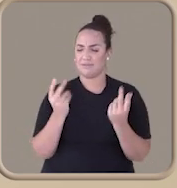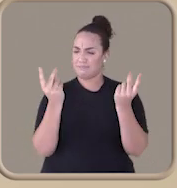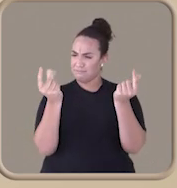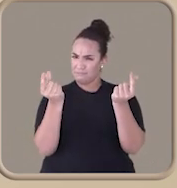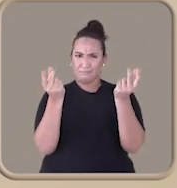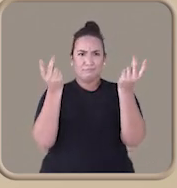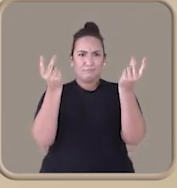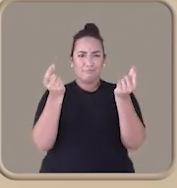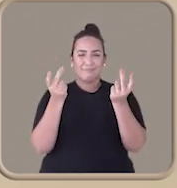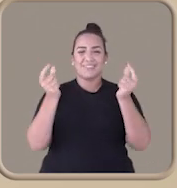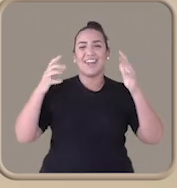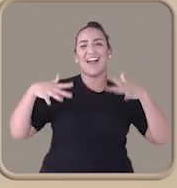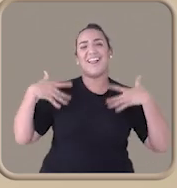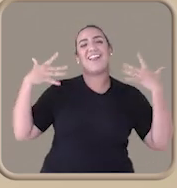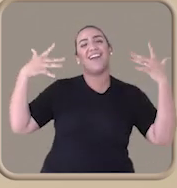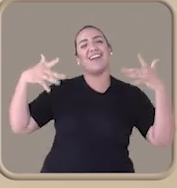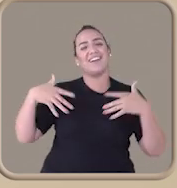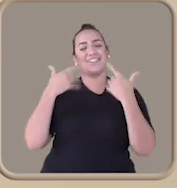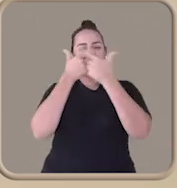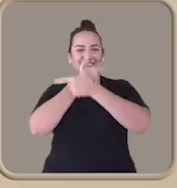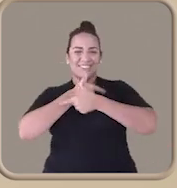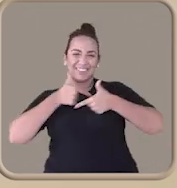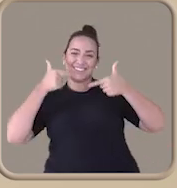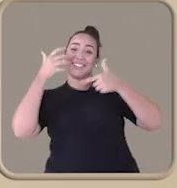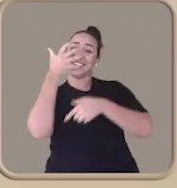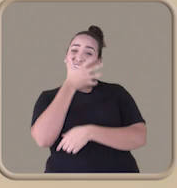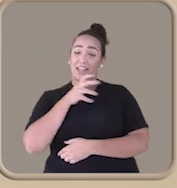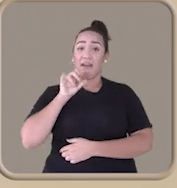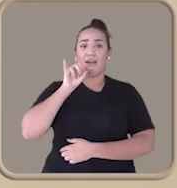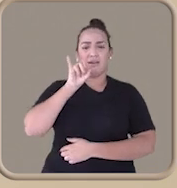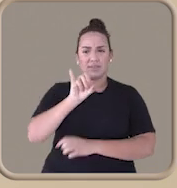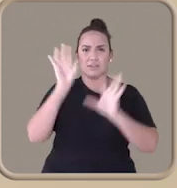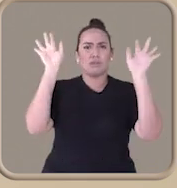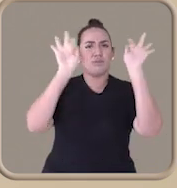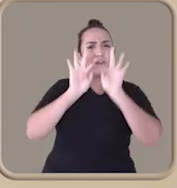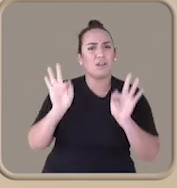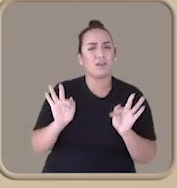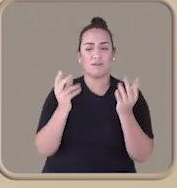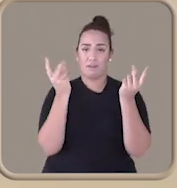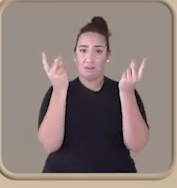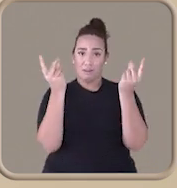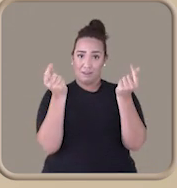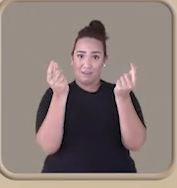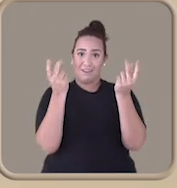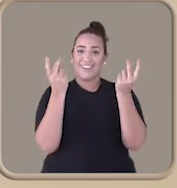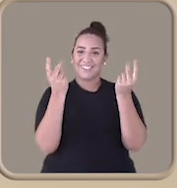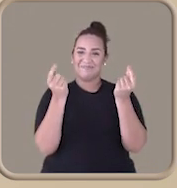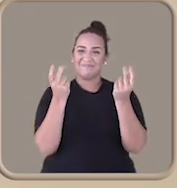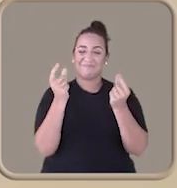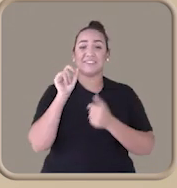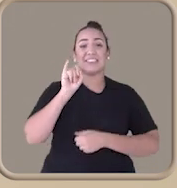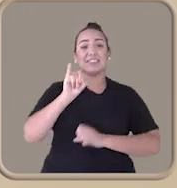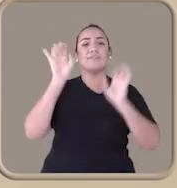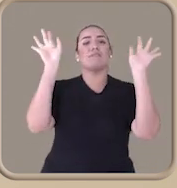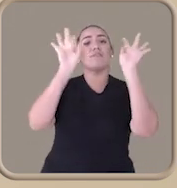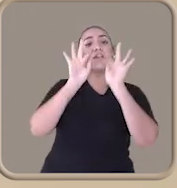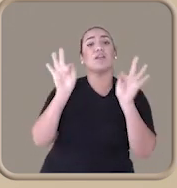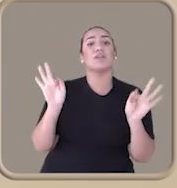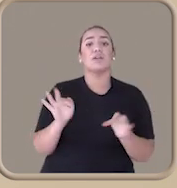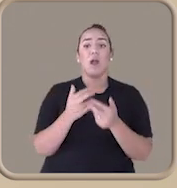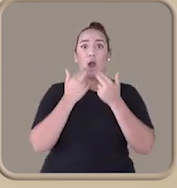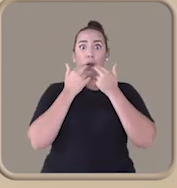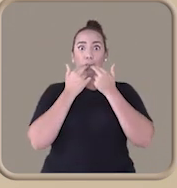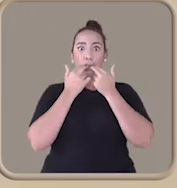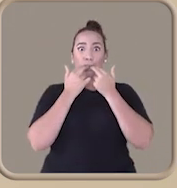feliz está nos dedos. Alegria de viver, de sorrir e de cantar. Quem está feliz está nos dedos. Quem está